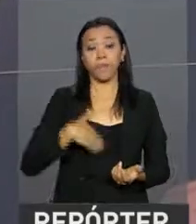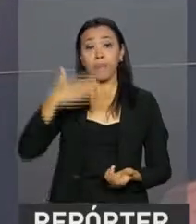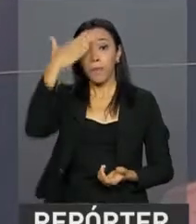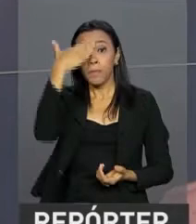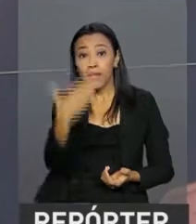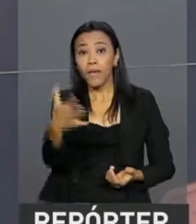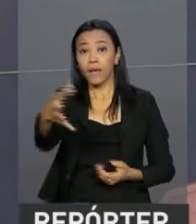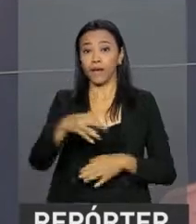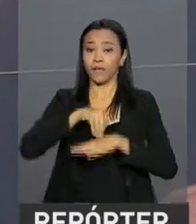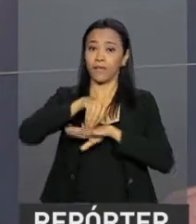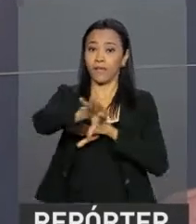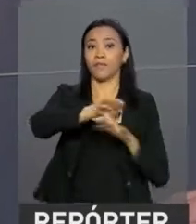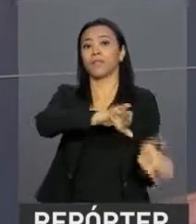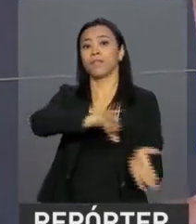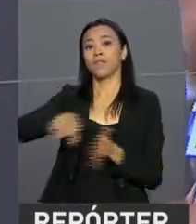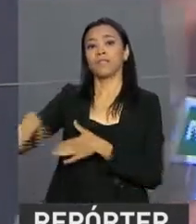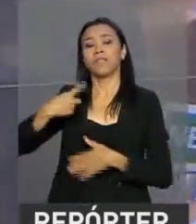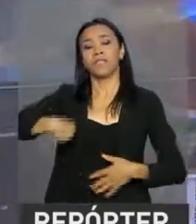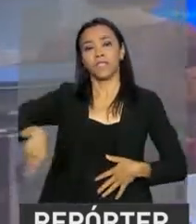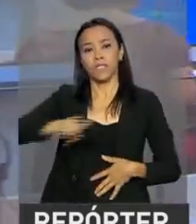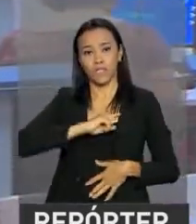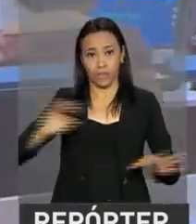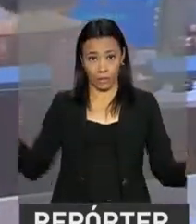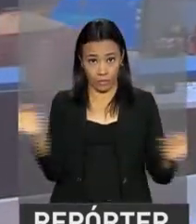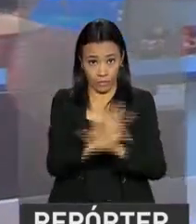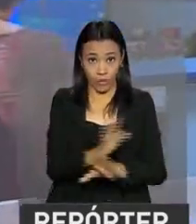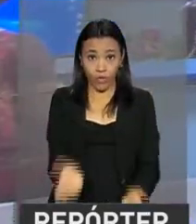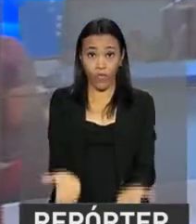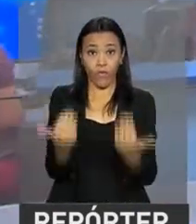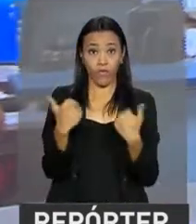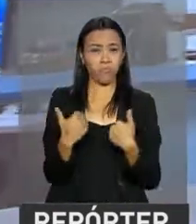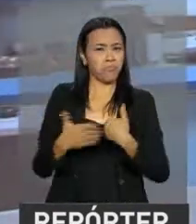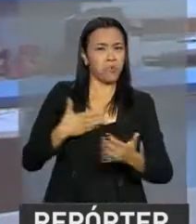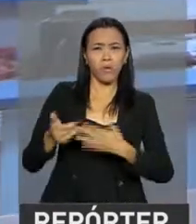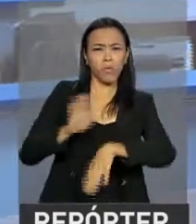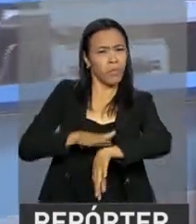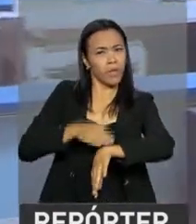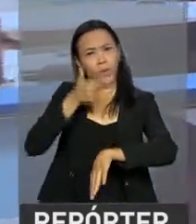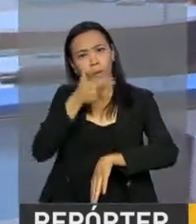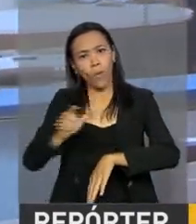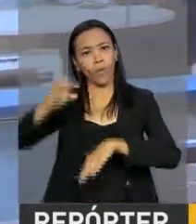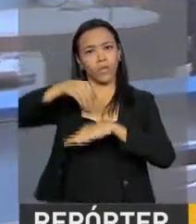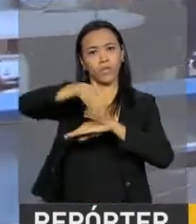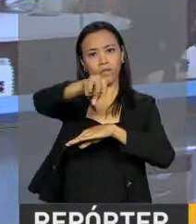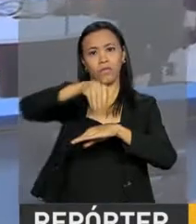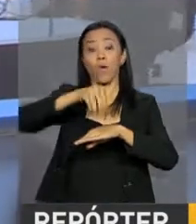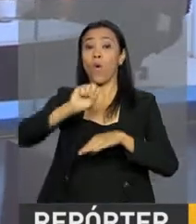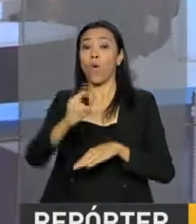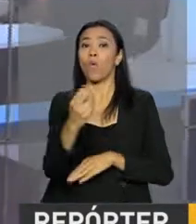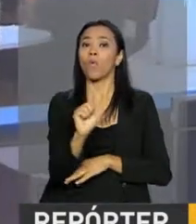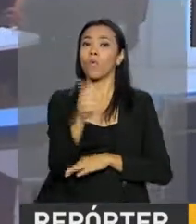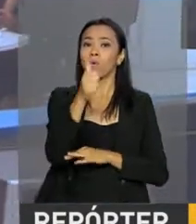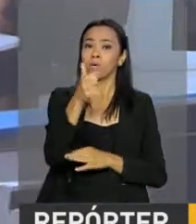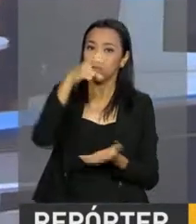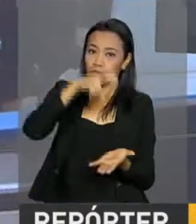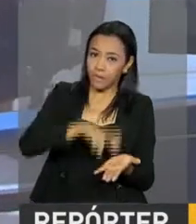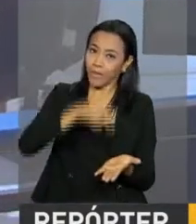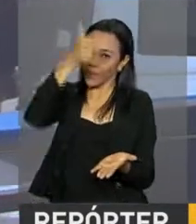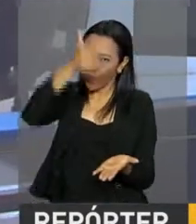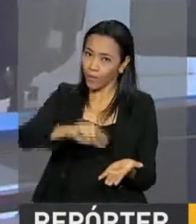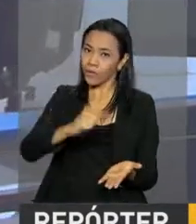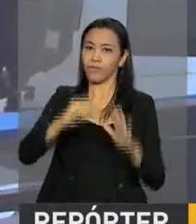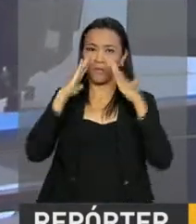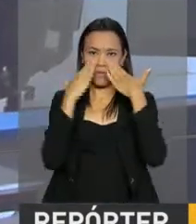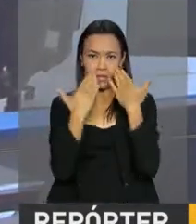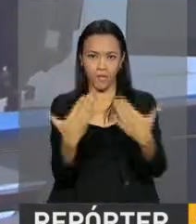isso pelas suas informações e nós ficamos por aqui voltamos a qualquer momento com outras informações ou às 11 da manhã na próxima edição